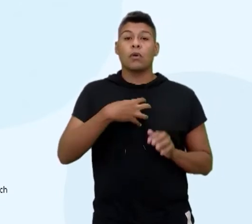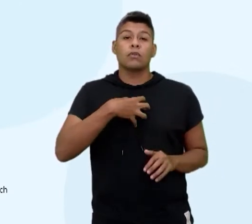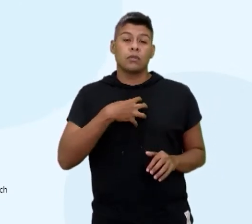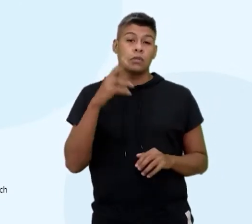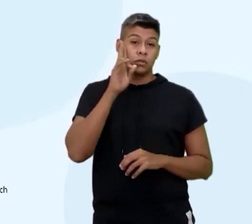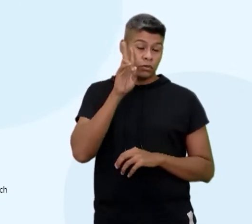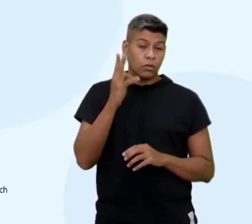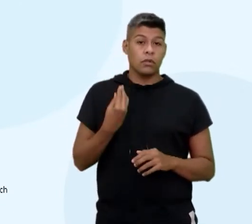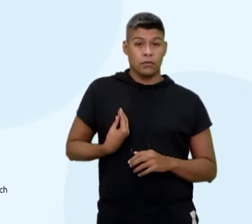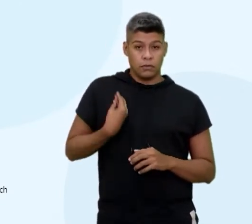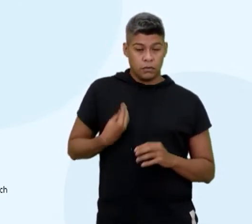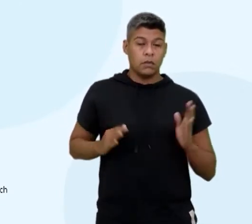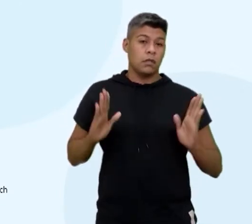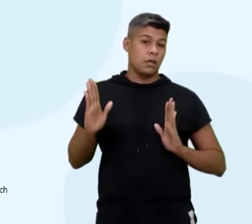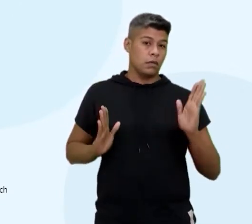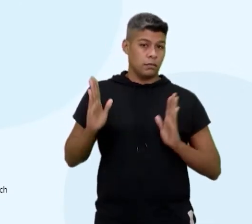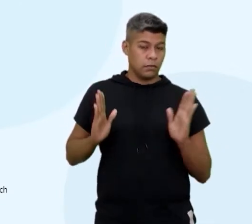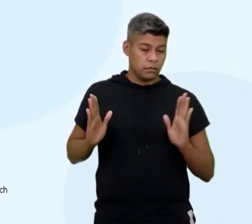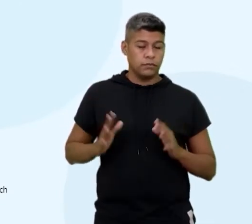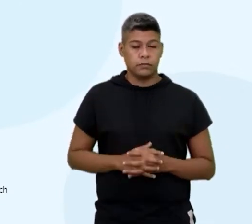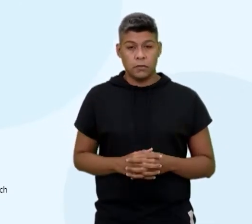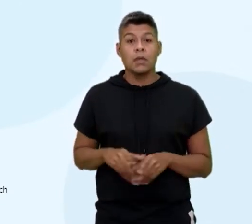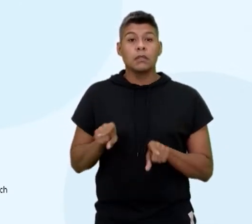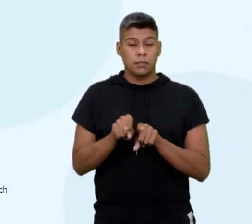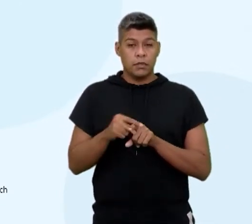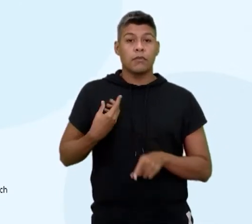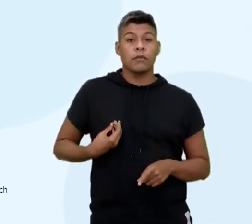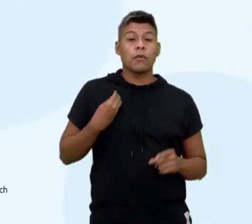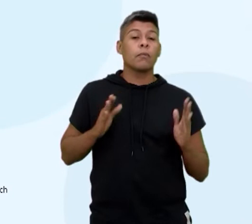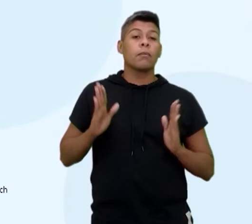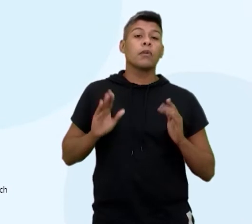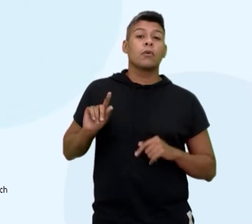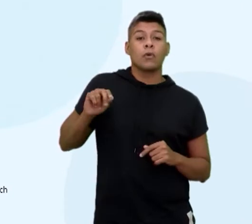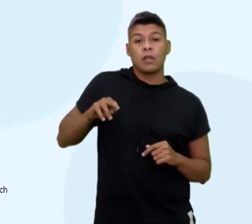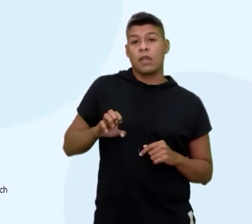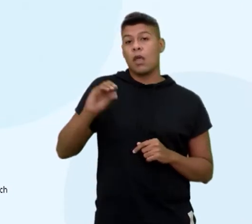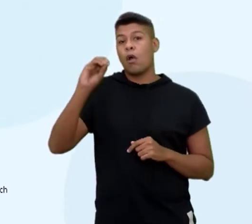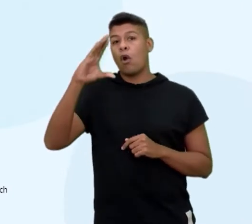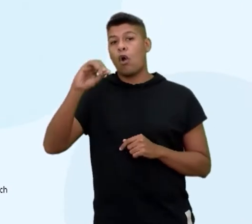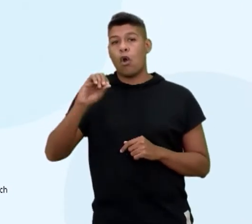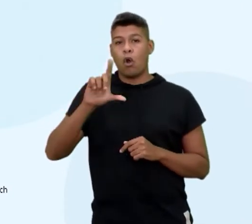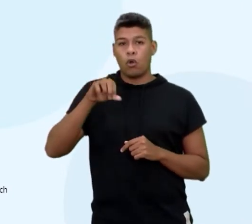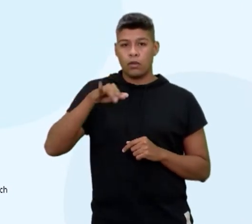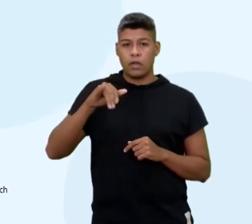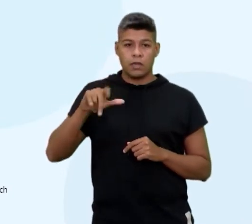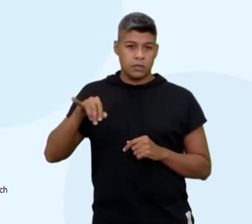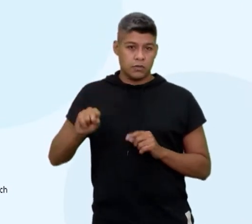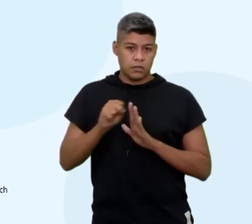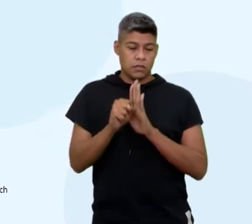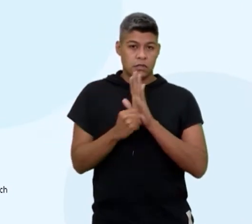ele viveu aí no período da Bela Época. E ele também viveu no período do neocolonialismo do século